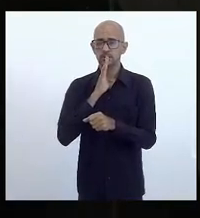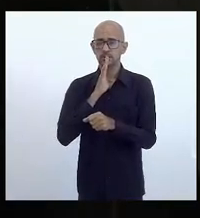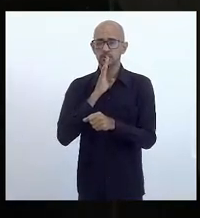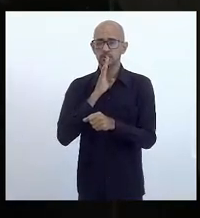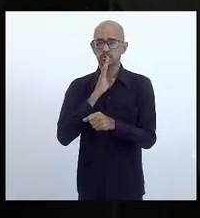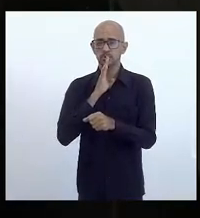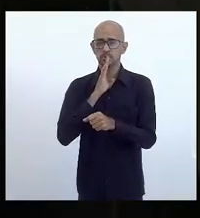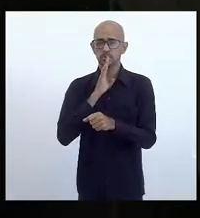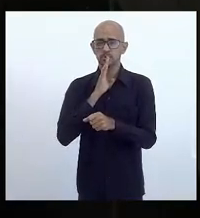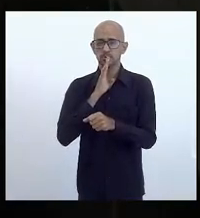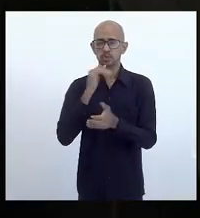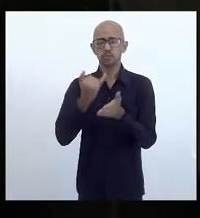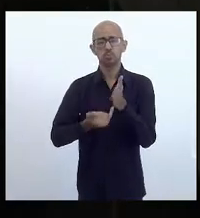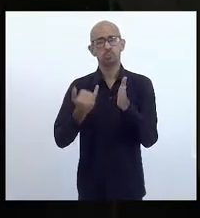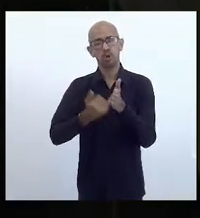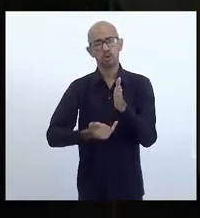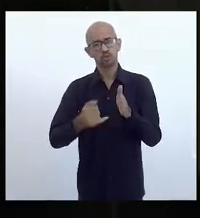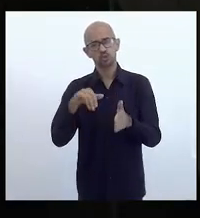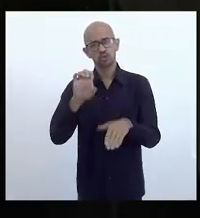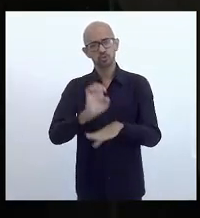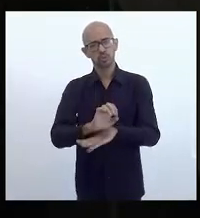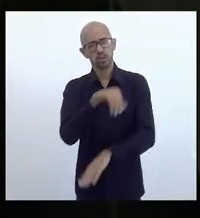no Estado do Rio de Janeiro. E